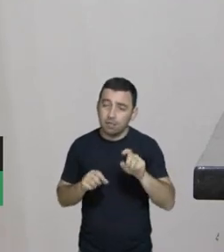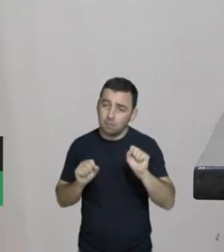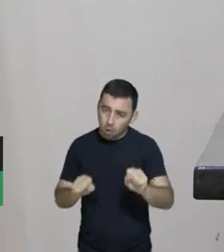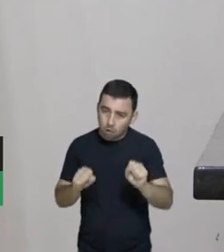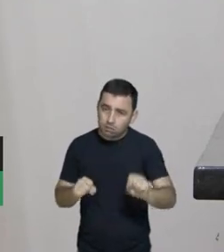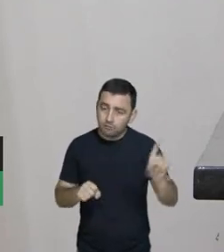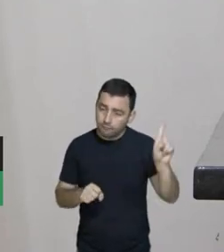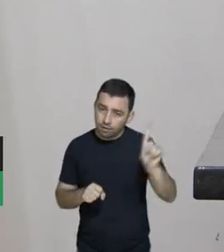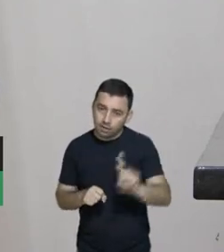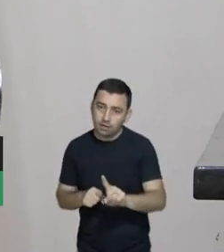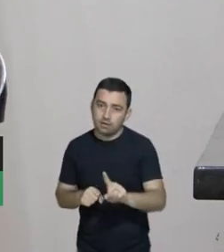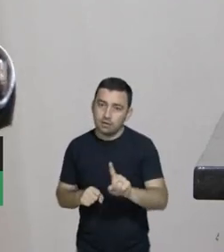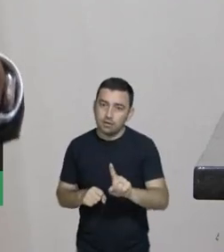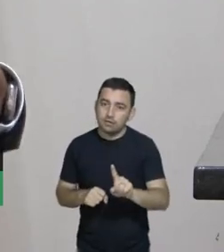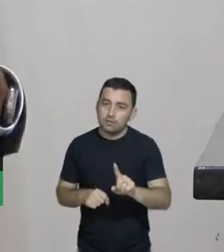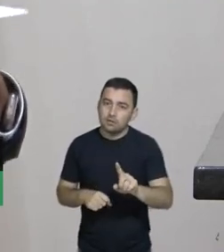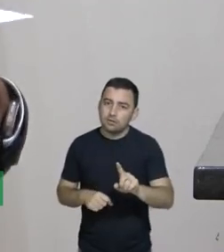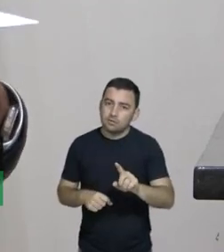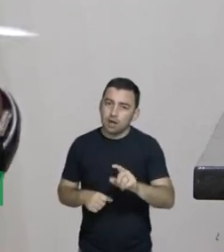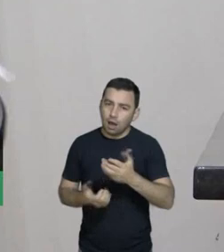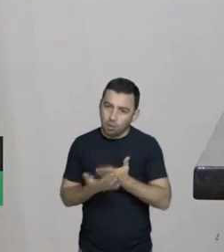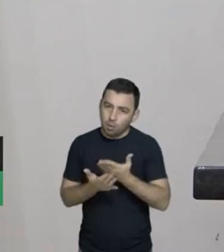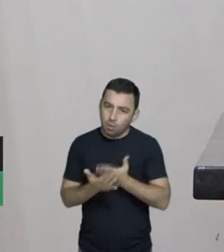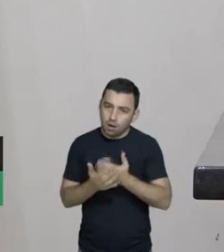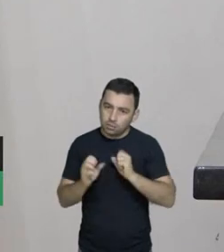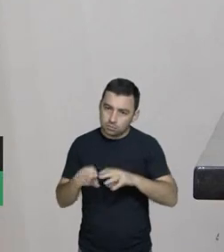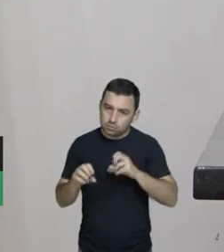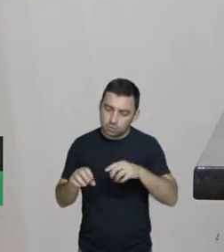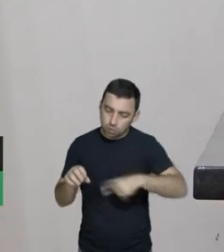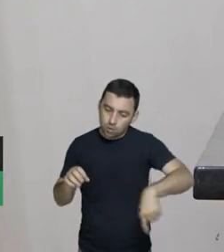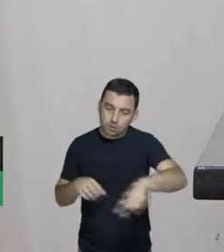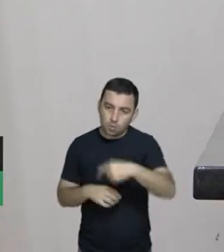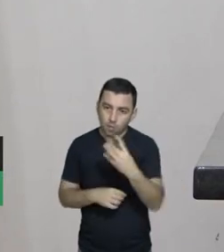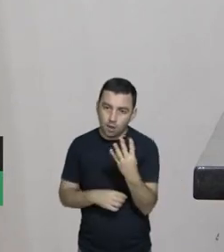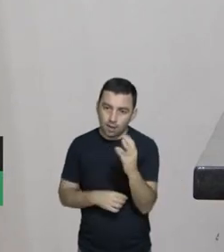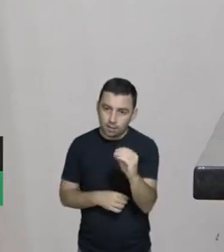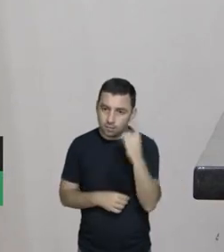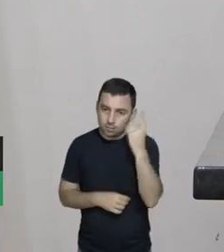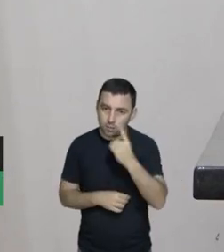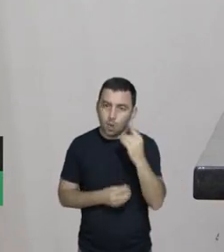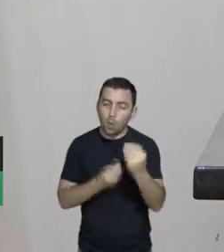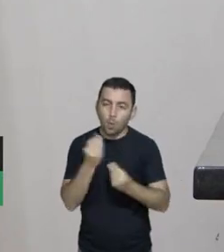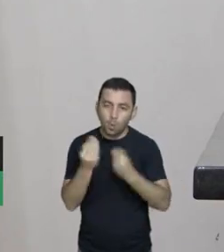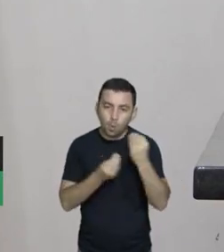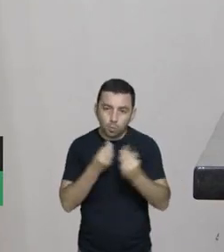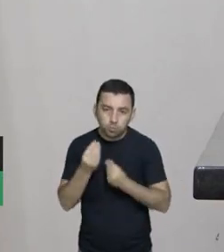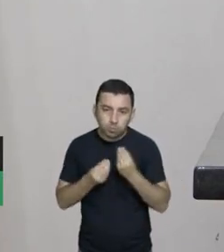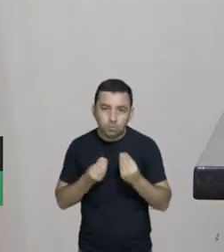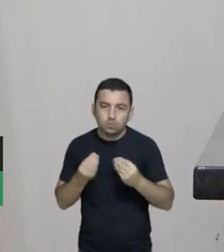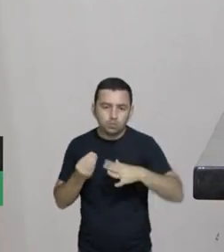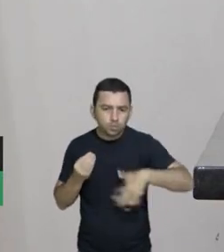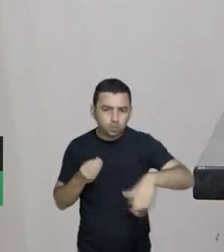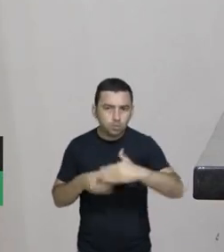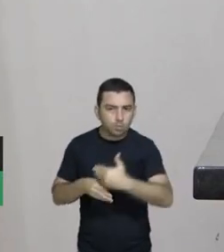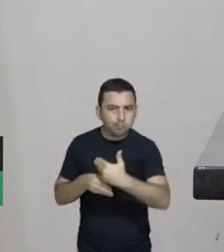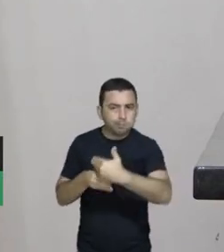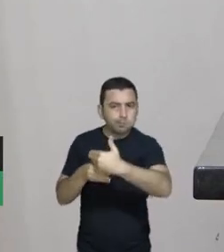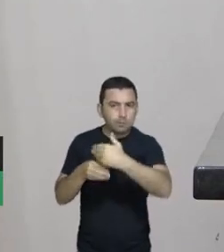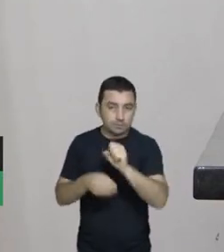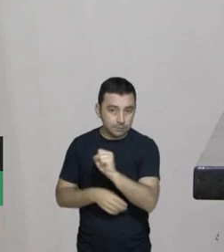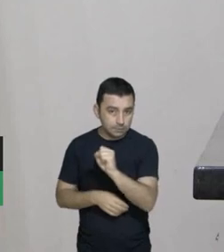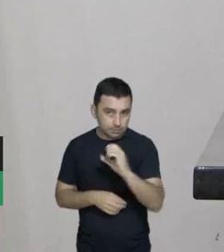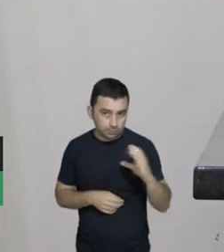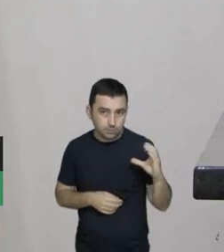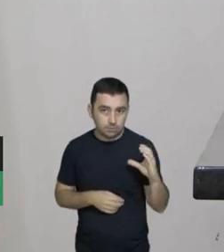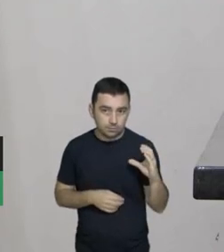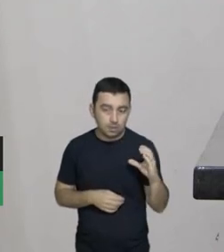também dar uma verdadeira aula aos 40 parlamentares sobre como está a situação das barragens de Santa Catarina e